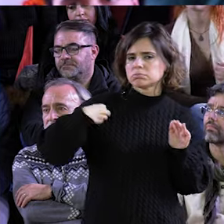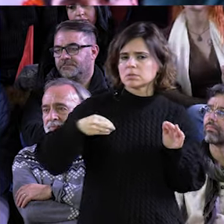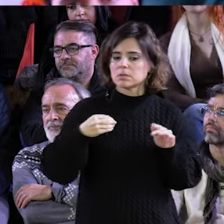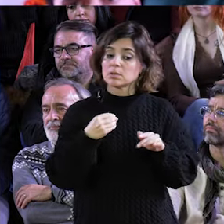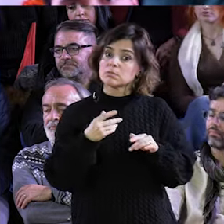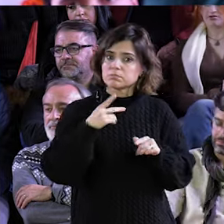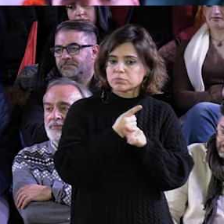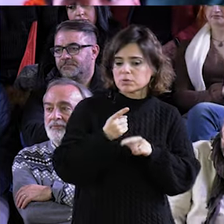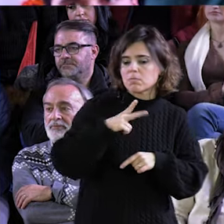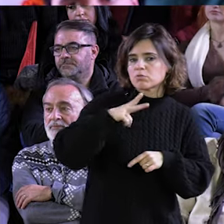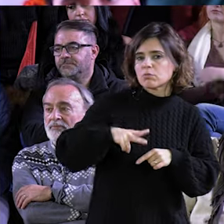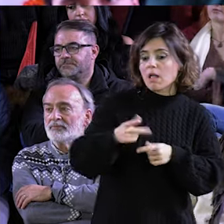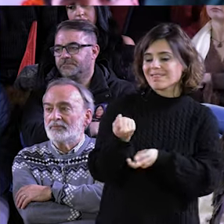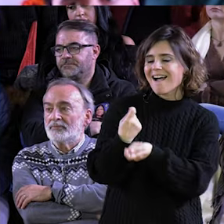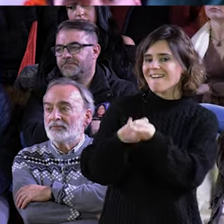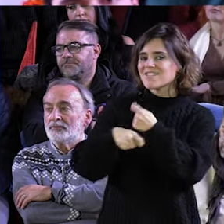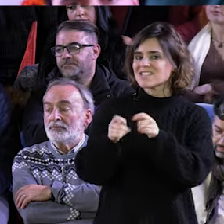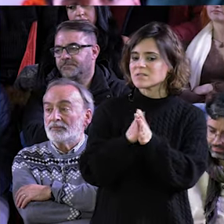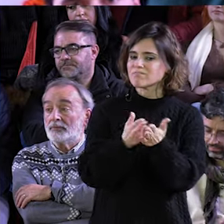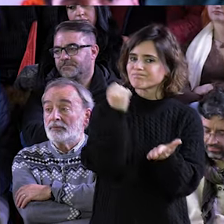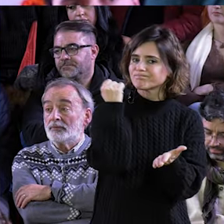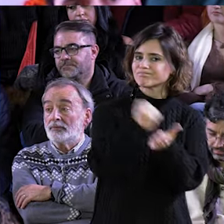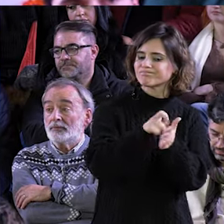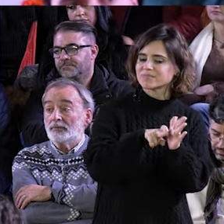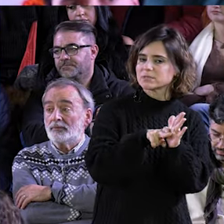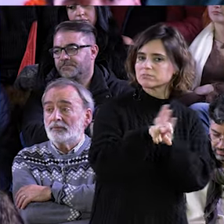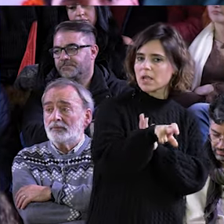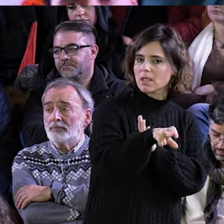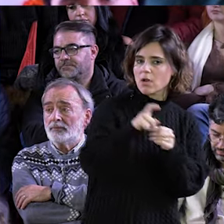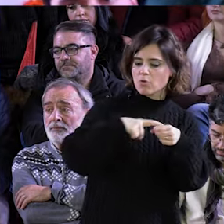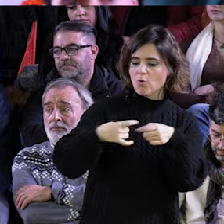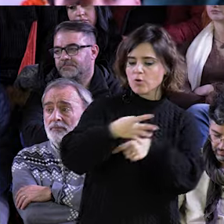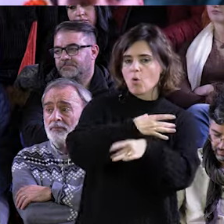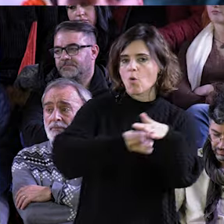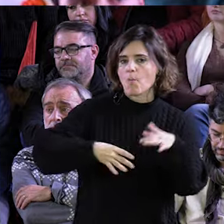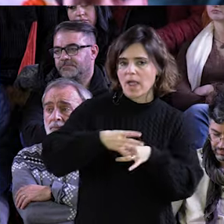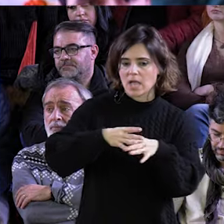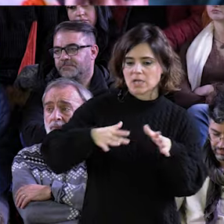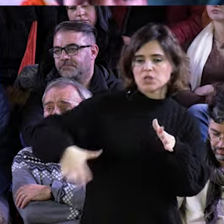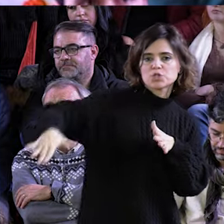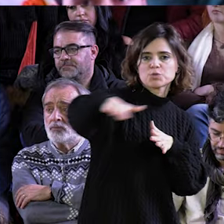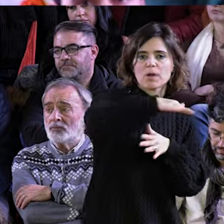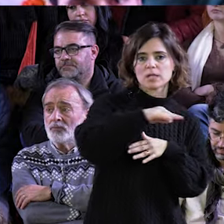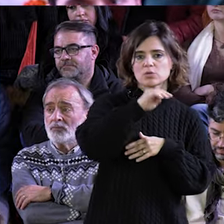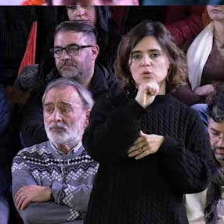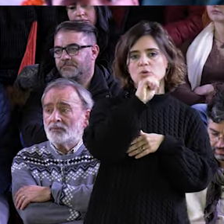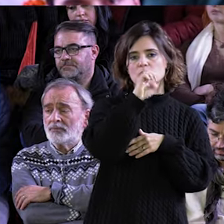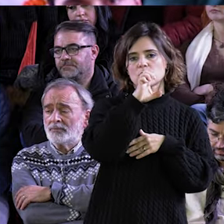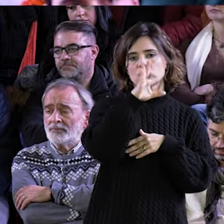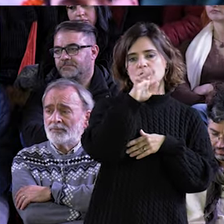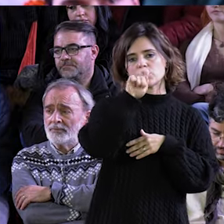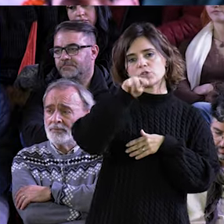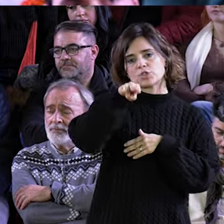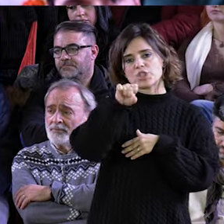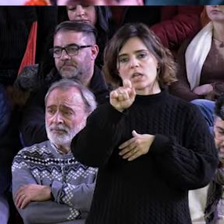Portugal andar a vender vistos de entrada na União Europeia, concretamente no espaço Schengen. Muitos dos oligarcas e milionários